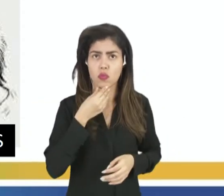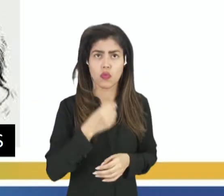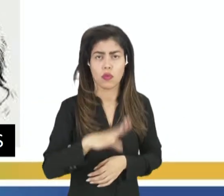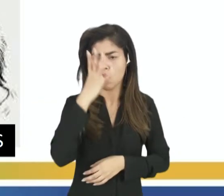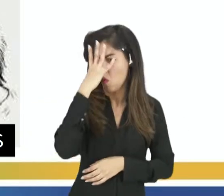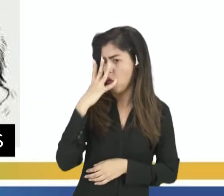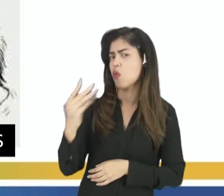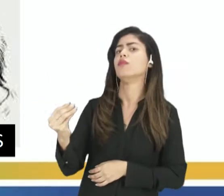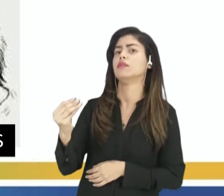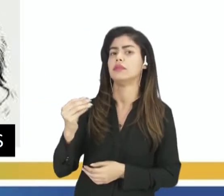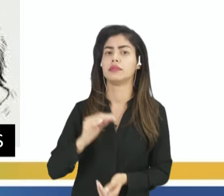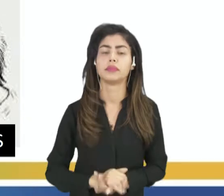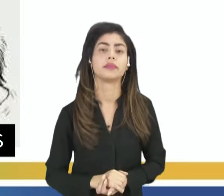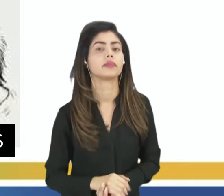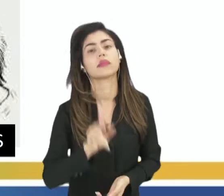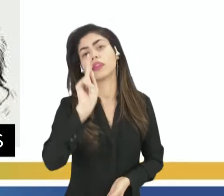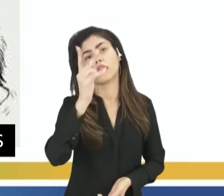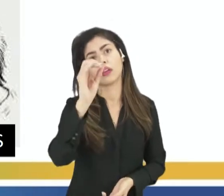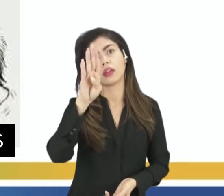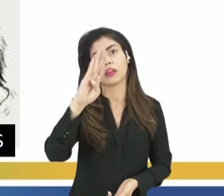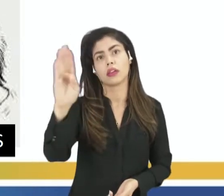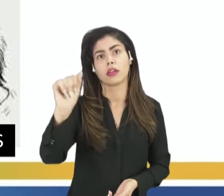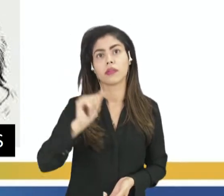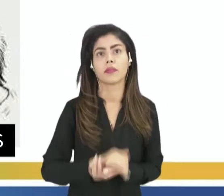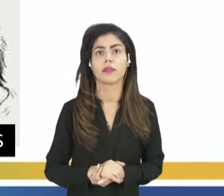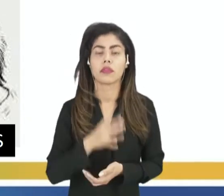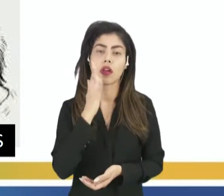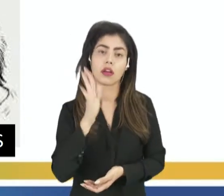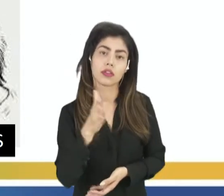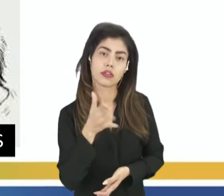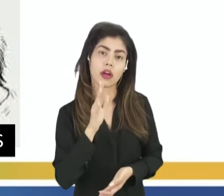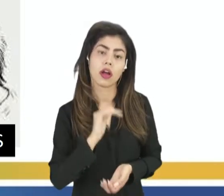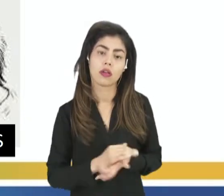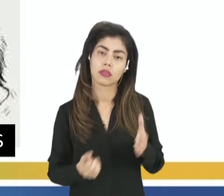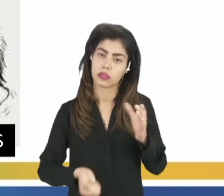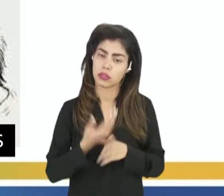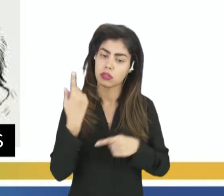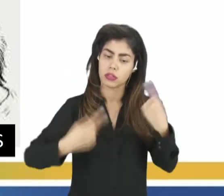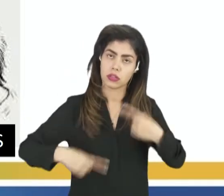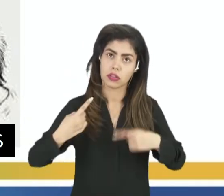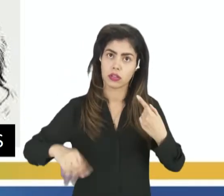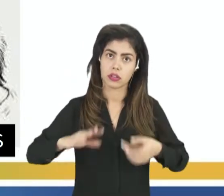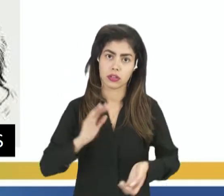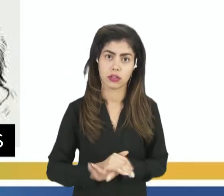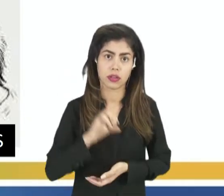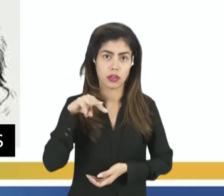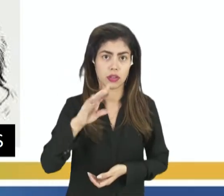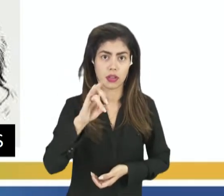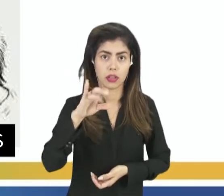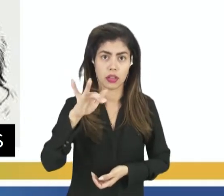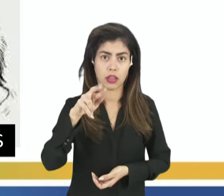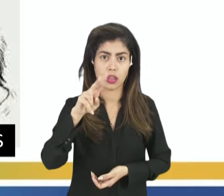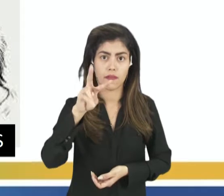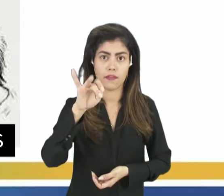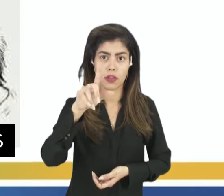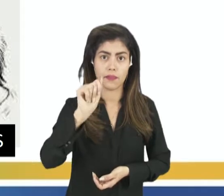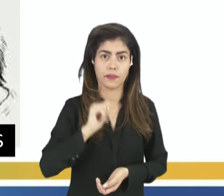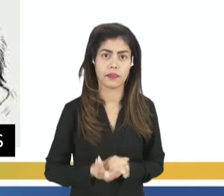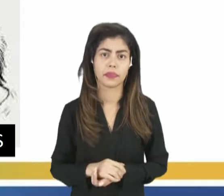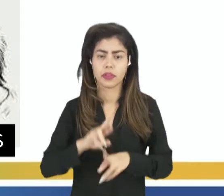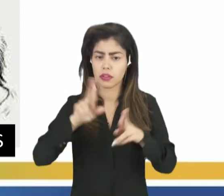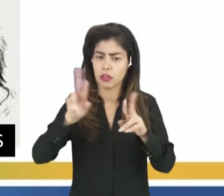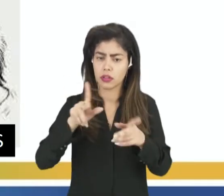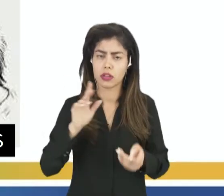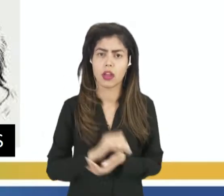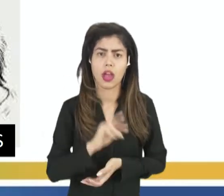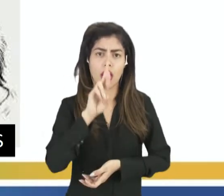essa é a natureza humana. E Hobbes já dá origem a uma linha política que será seguida por Maquiavel. Claro que Maquiavel tem suas diferenças, mas é chamado